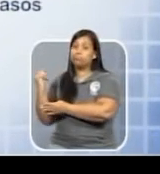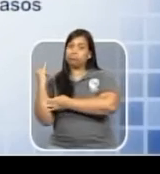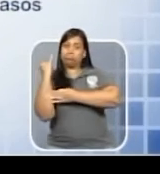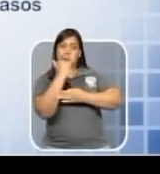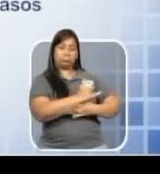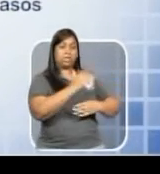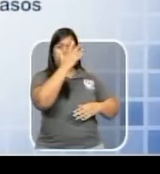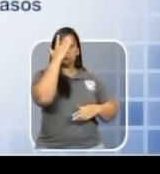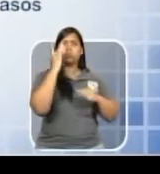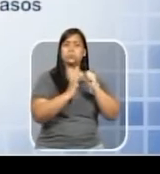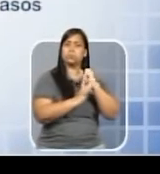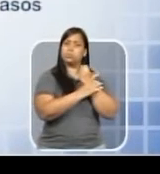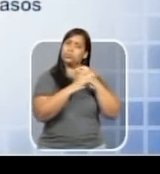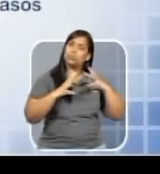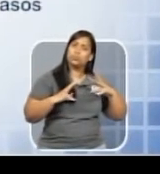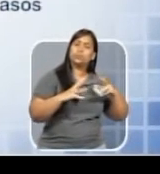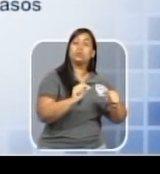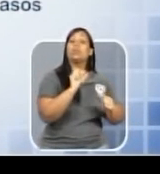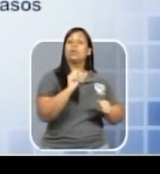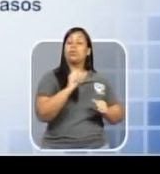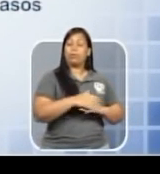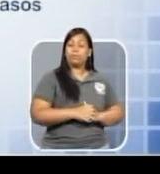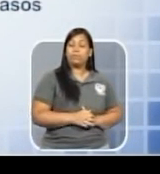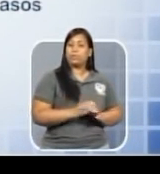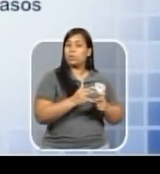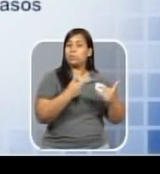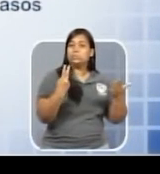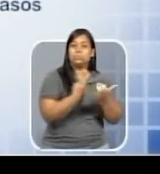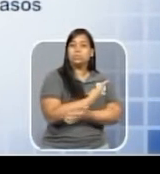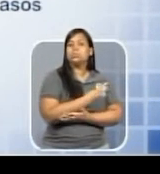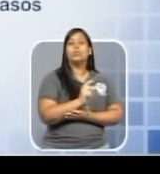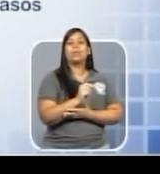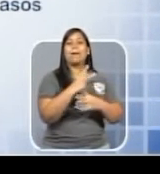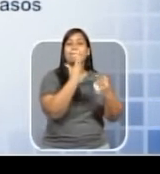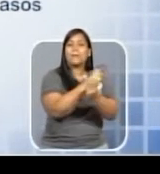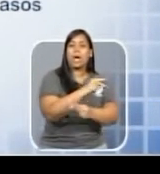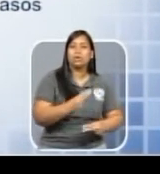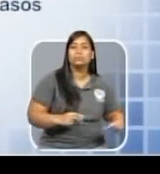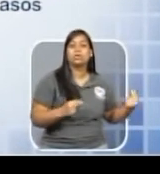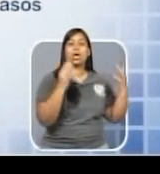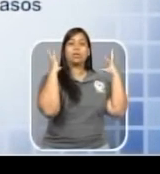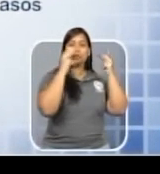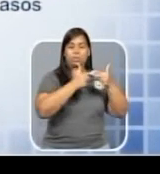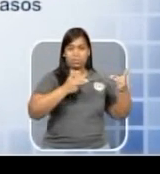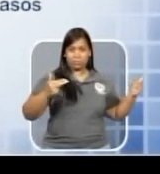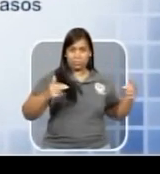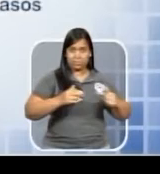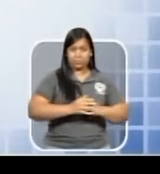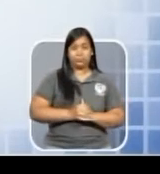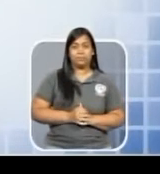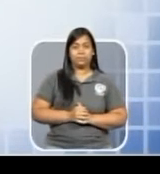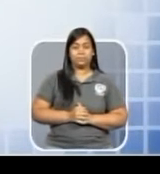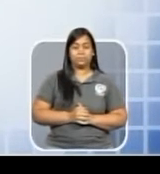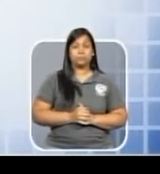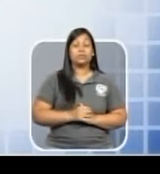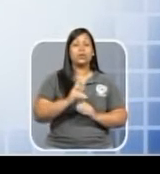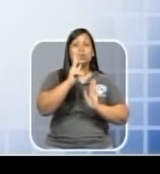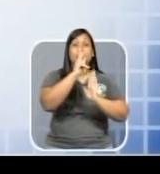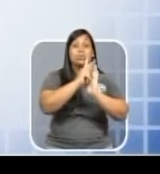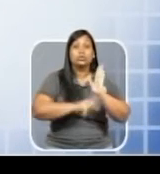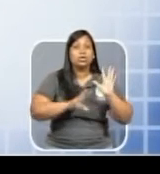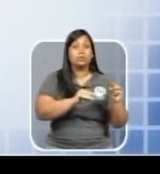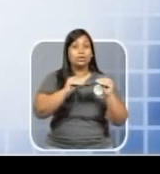órgãos de segurança pública a ocorrência de casos de maus tratos a animais. Já o